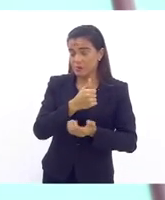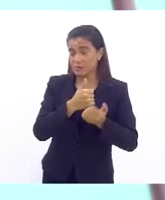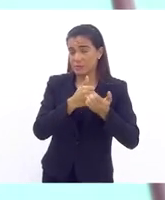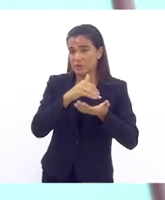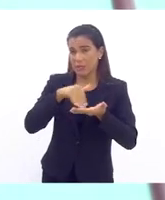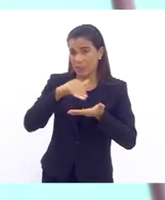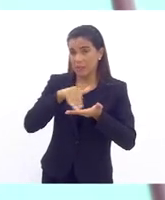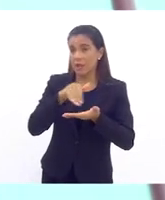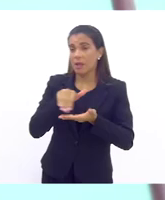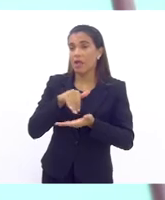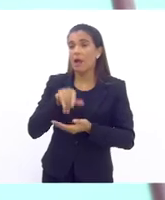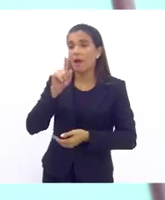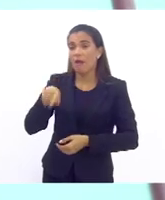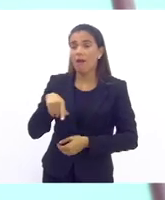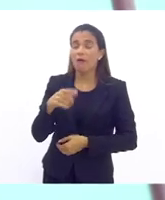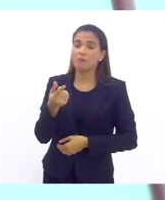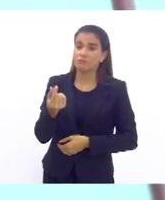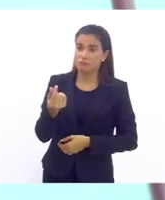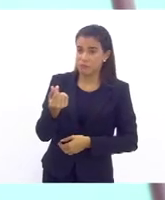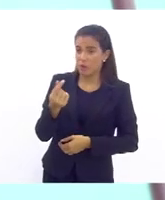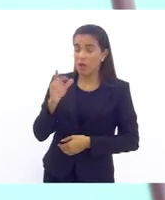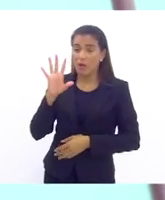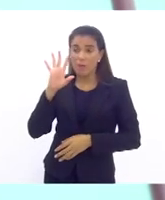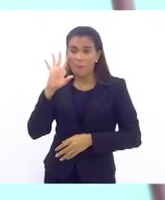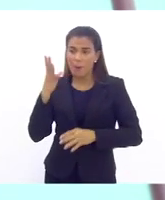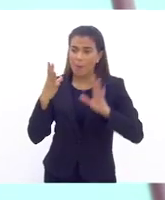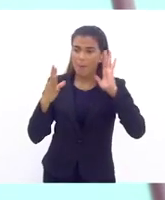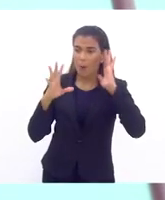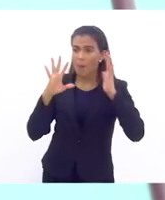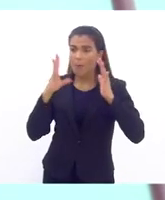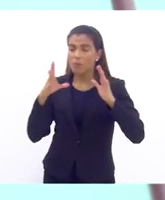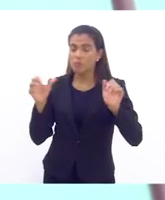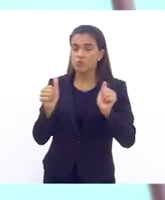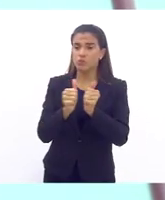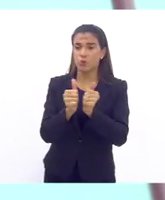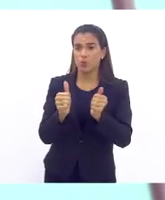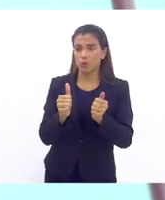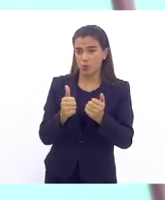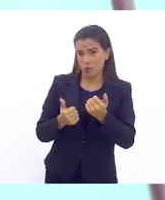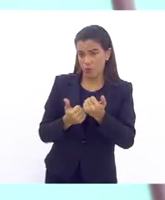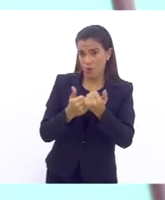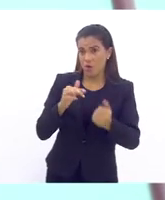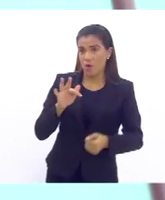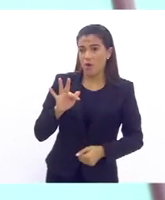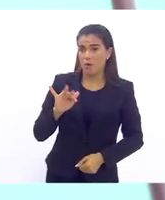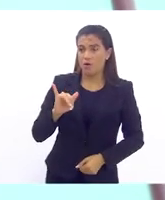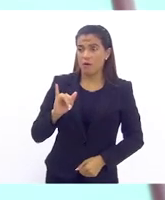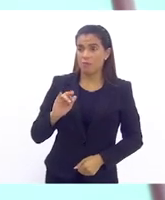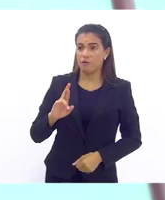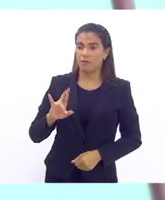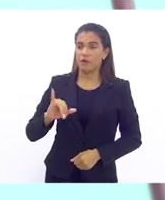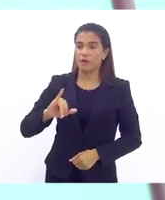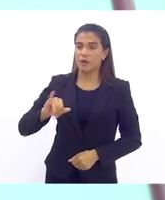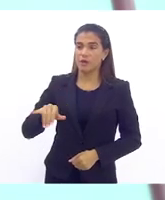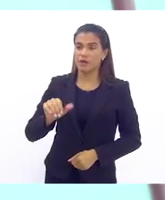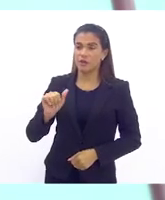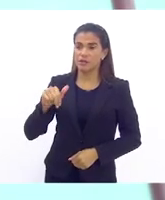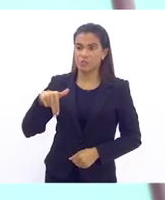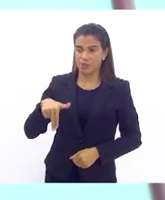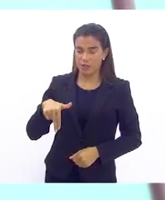ele é um fundo de decisões são feitas junto com a firjan que a quem cumprimento André e a Tatiana aqui a